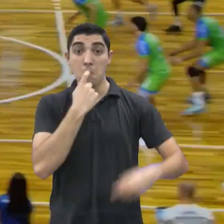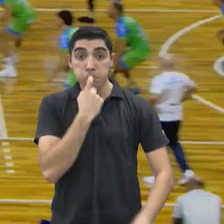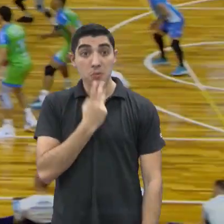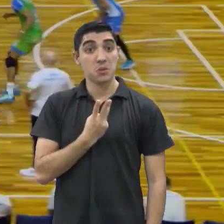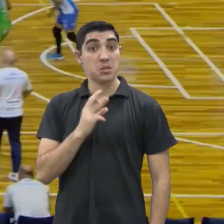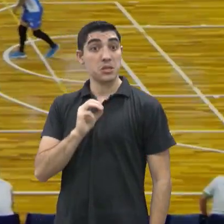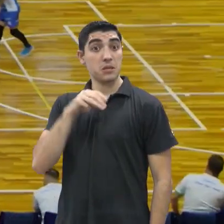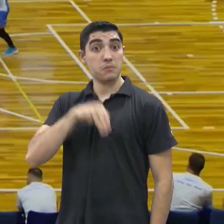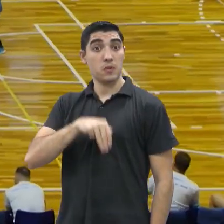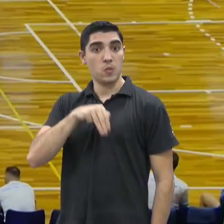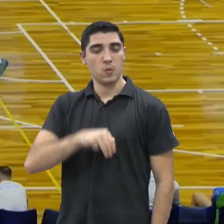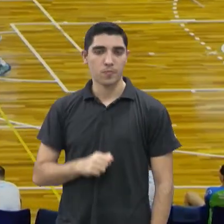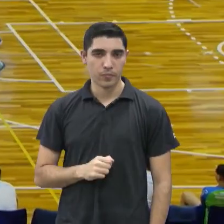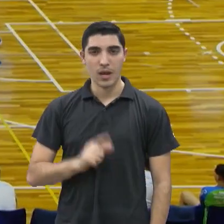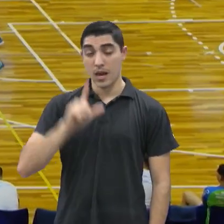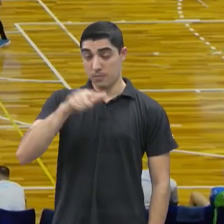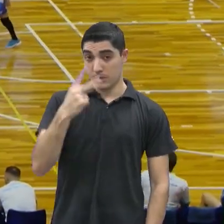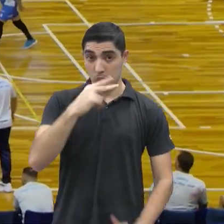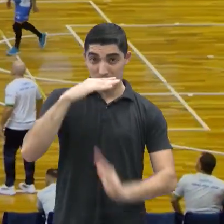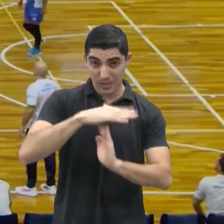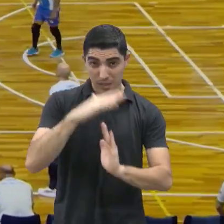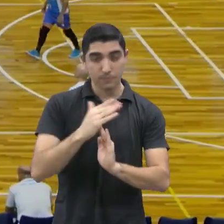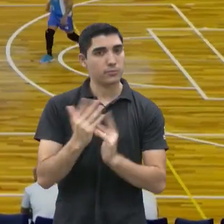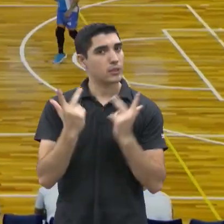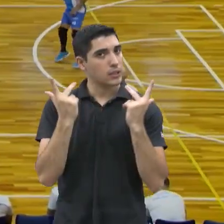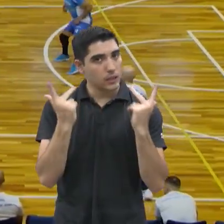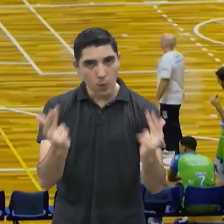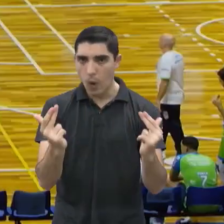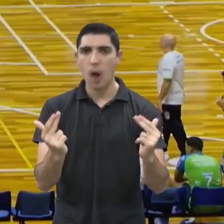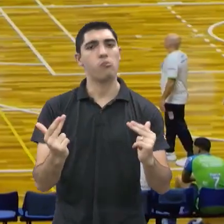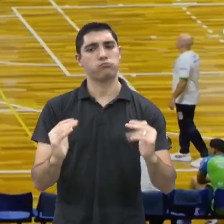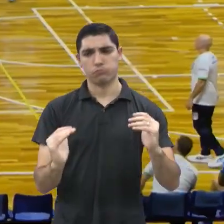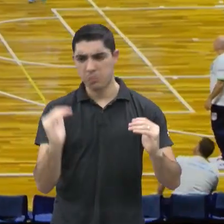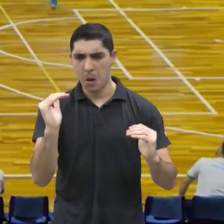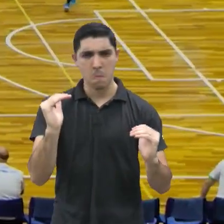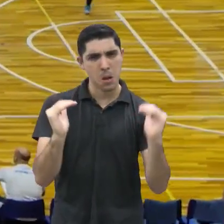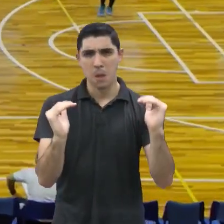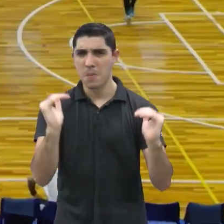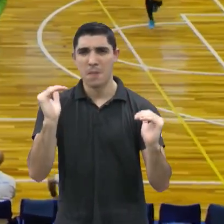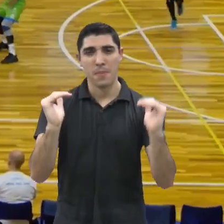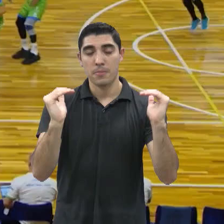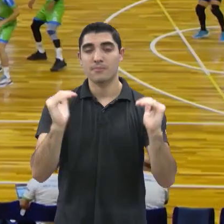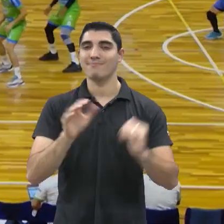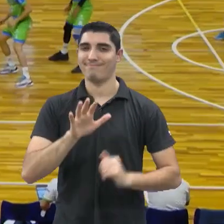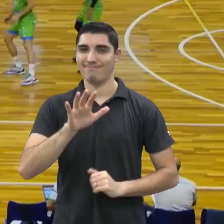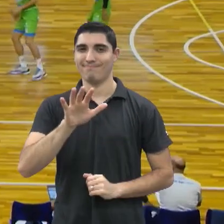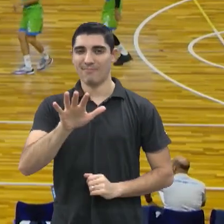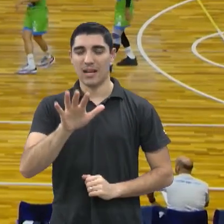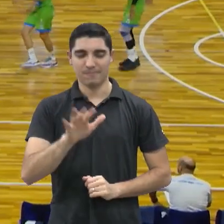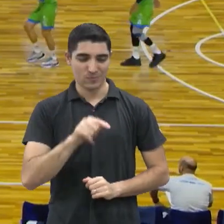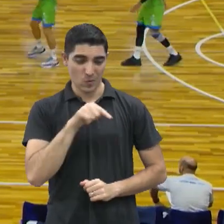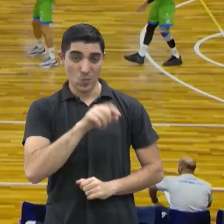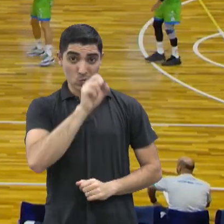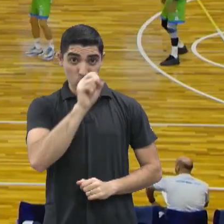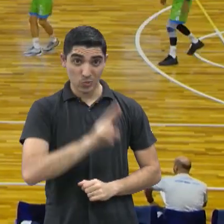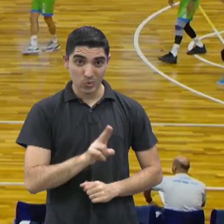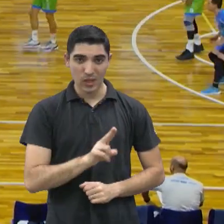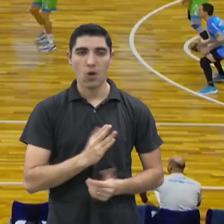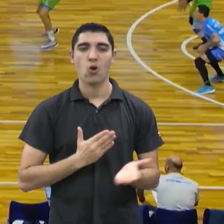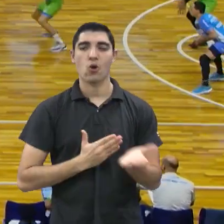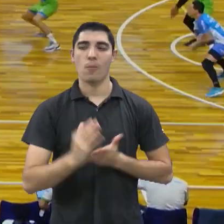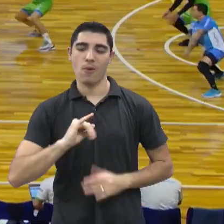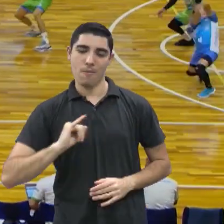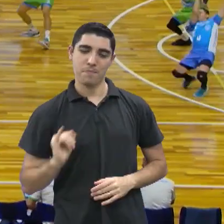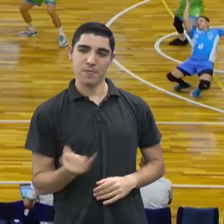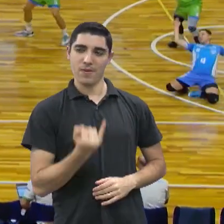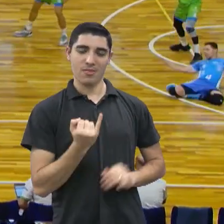O segundo set começou disputado assim como o primeiro, mas não demorou muito para o Suzano começar a encaixar algumas